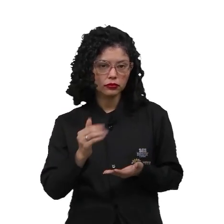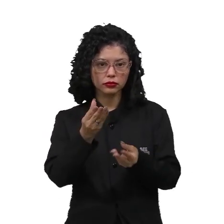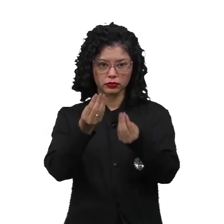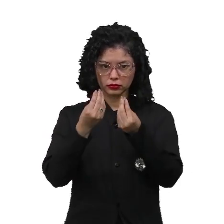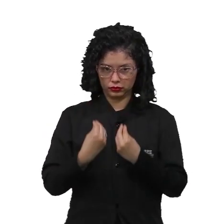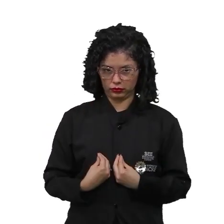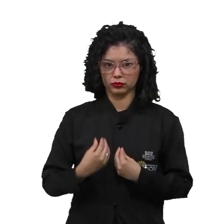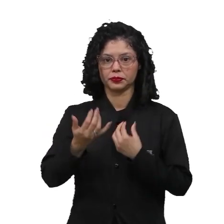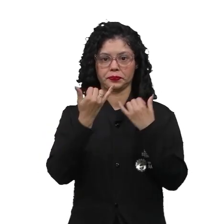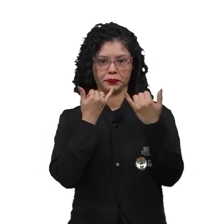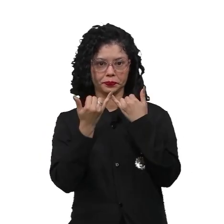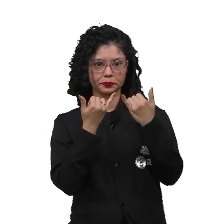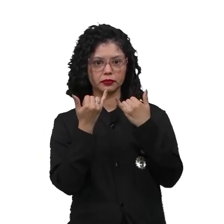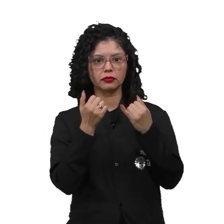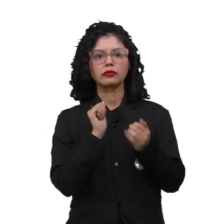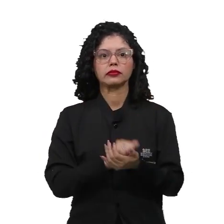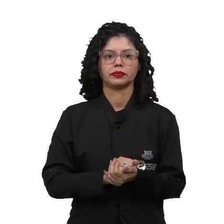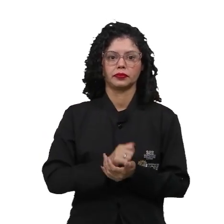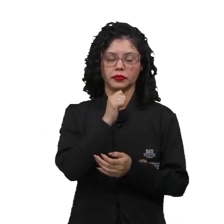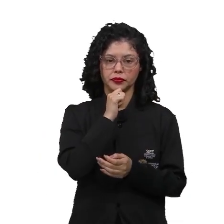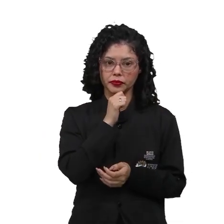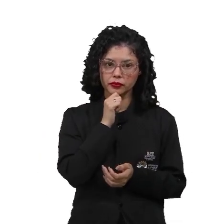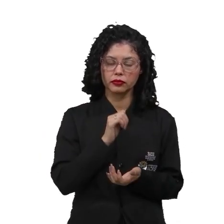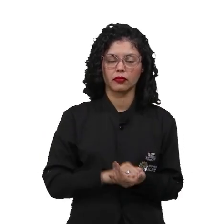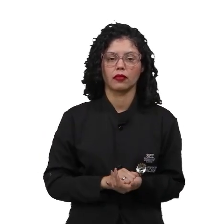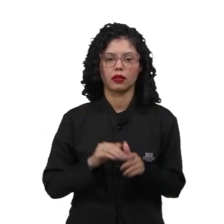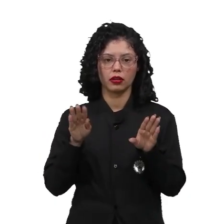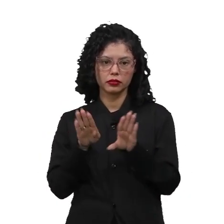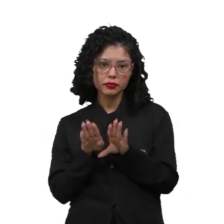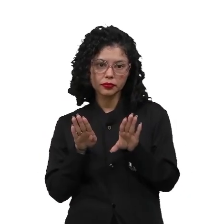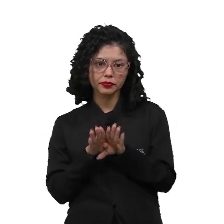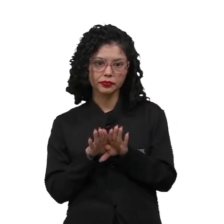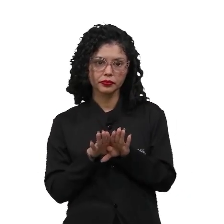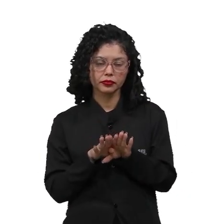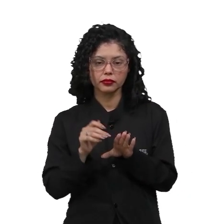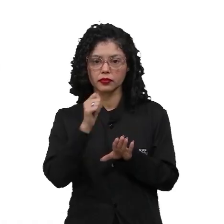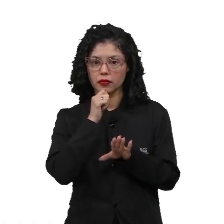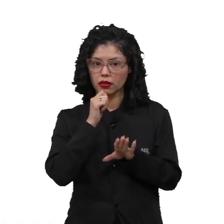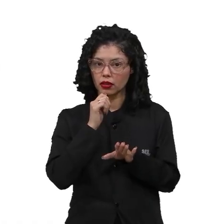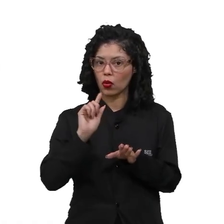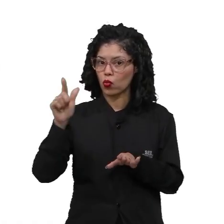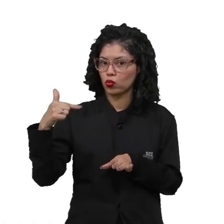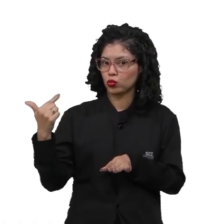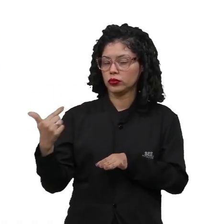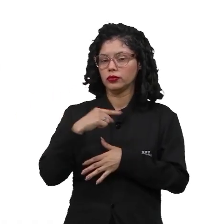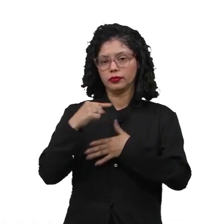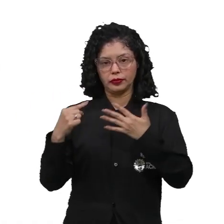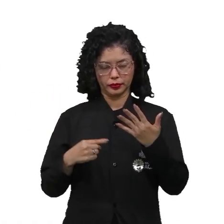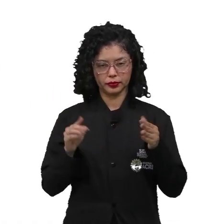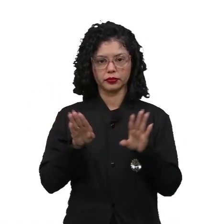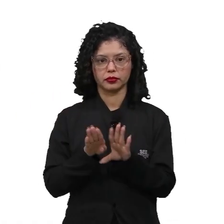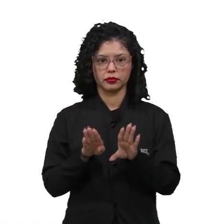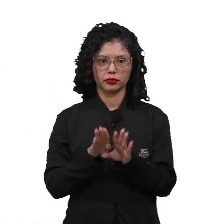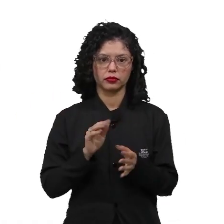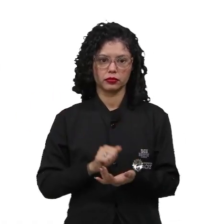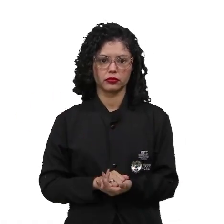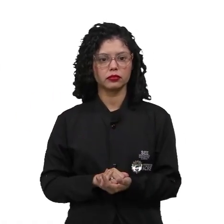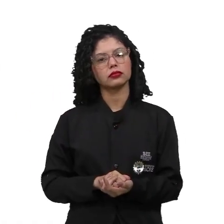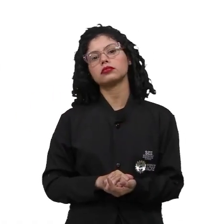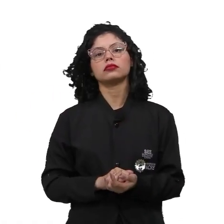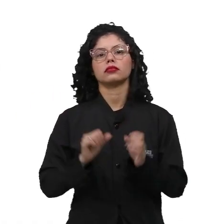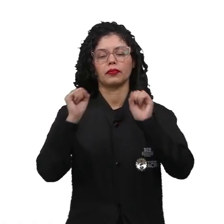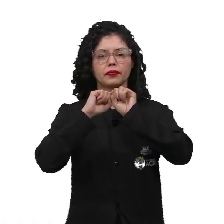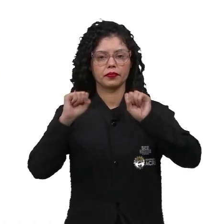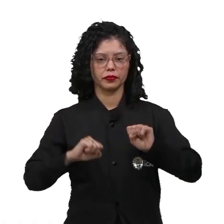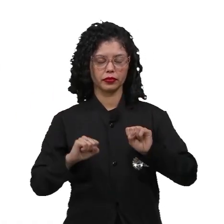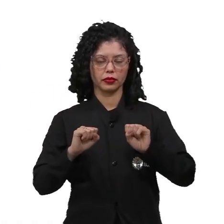receber ali essa informação ali sobre os antígenos e ele vai ativar os outros tipos de linfócitos ali do